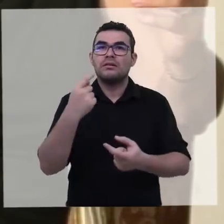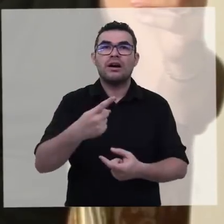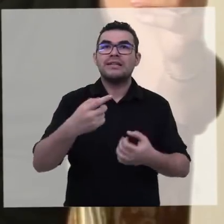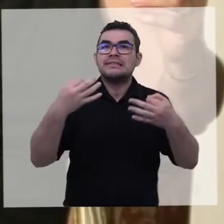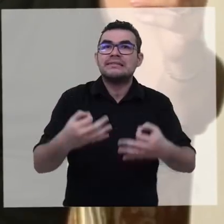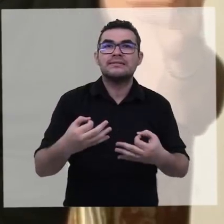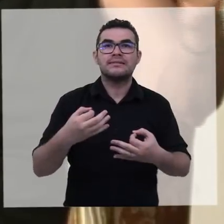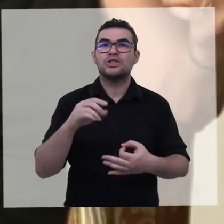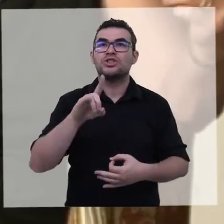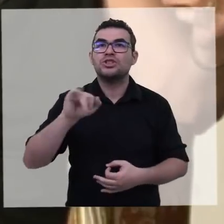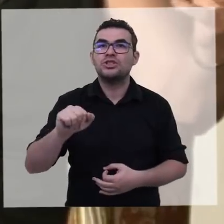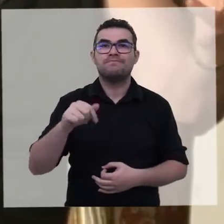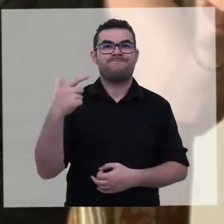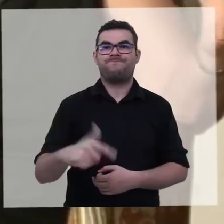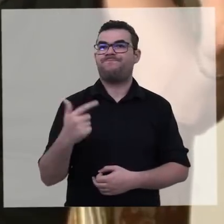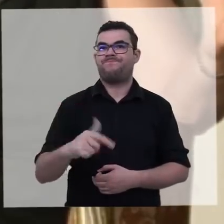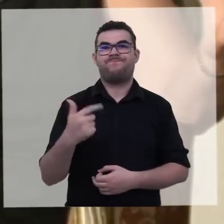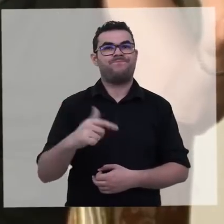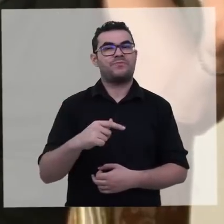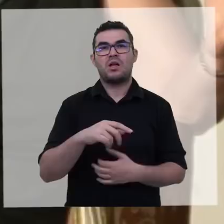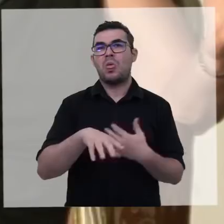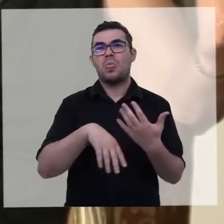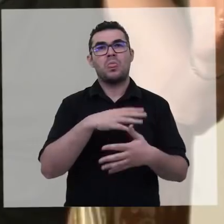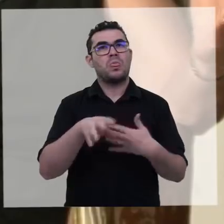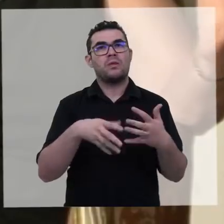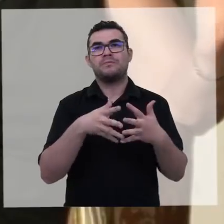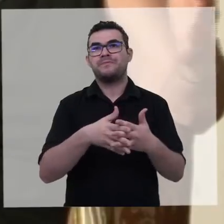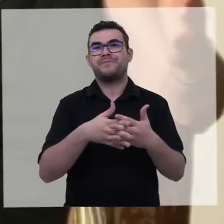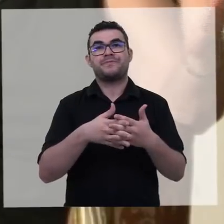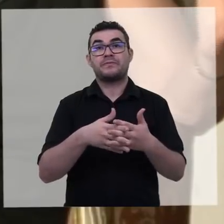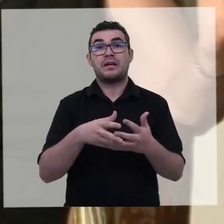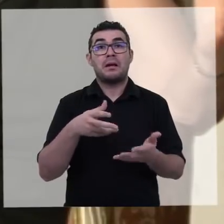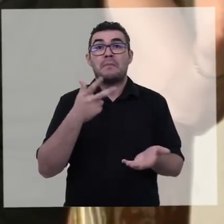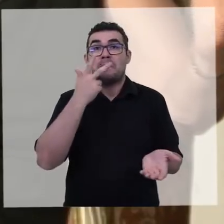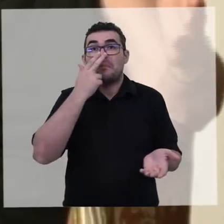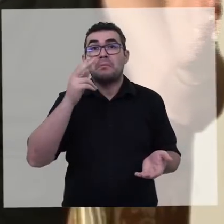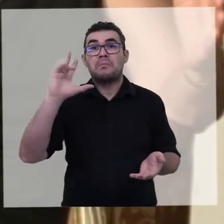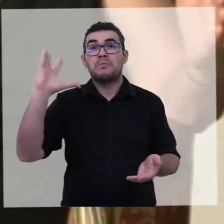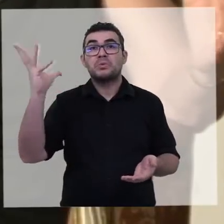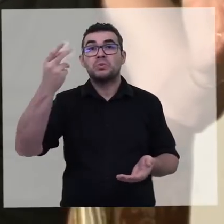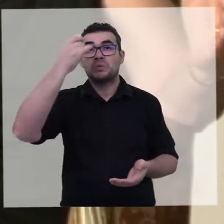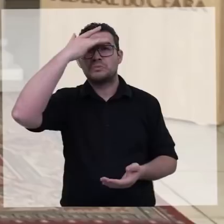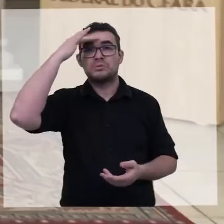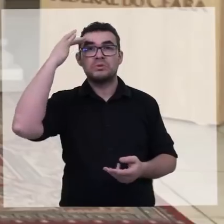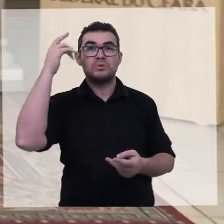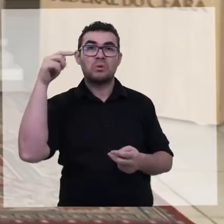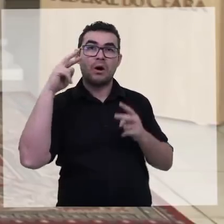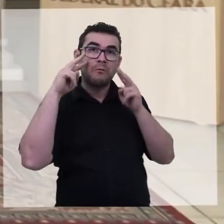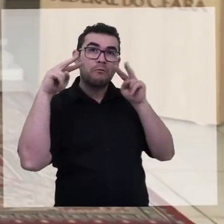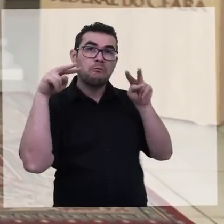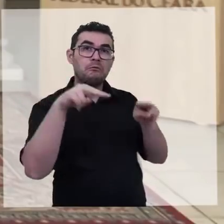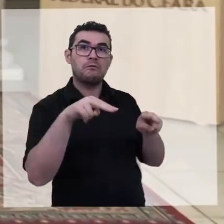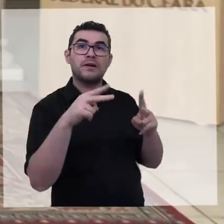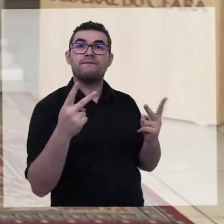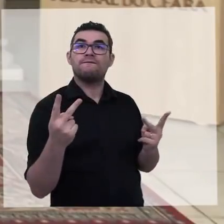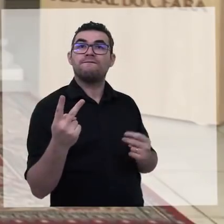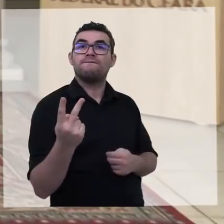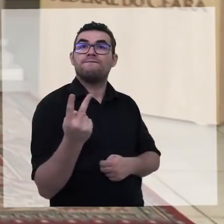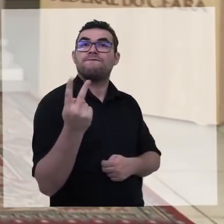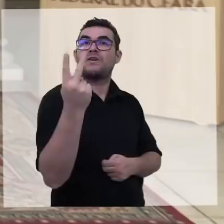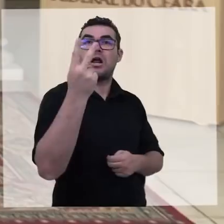do que quando você perde a credibilidade, é o que existe de mais importante em uma pessoa, é